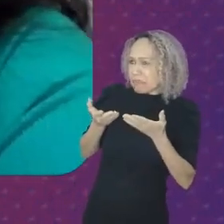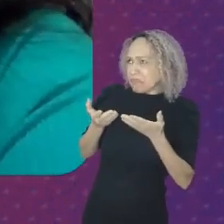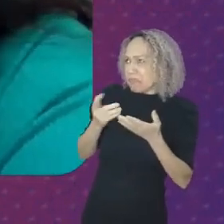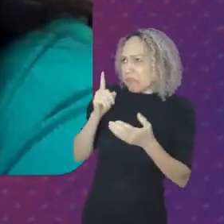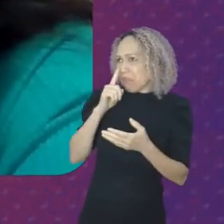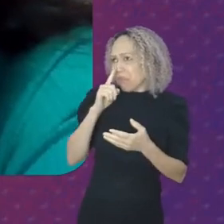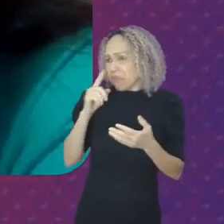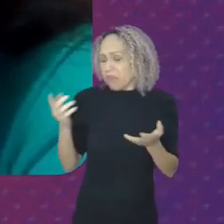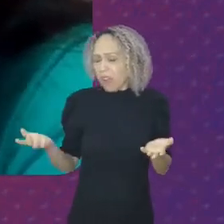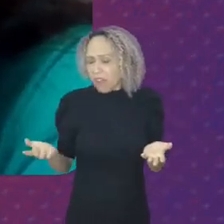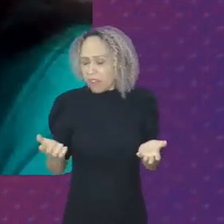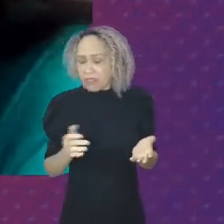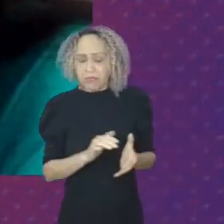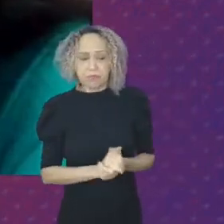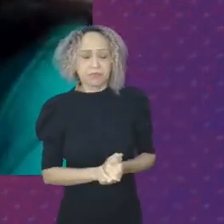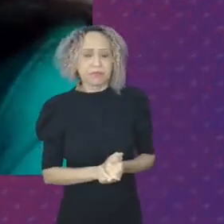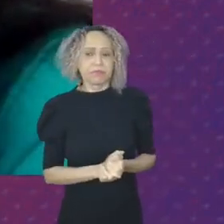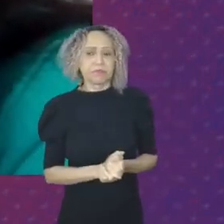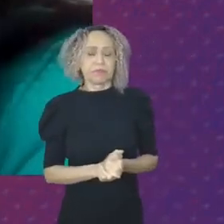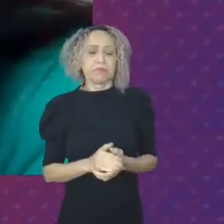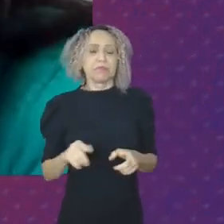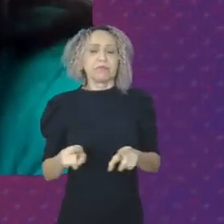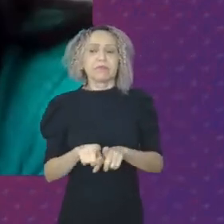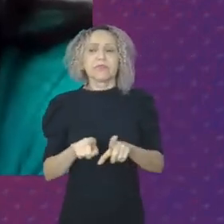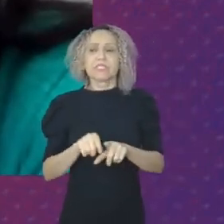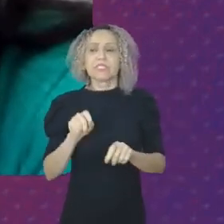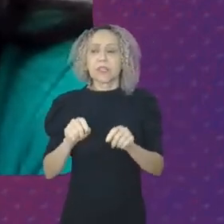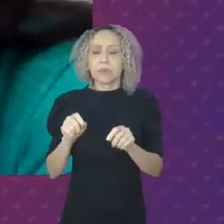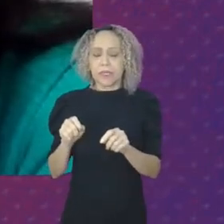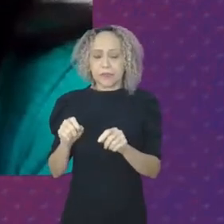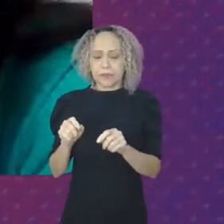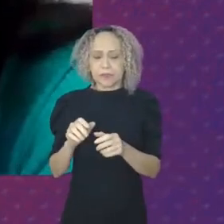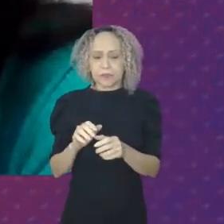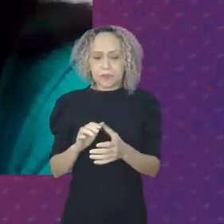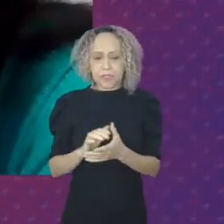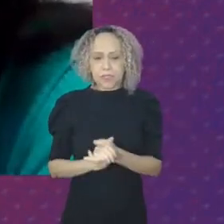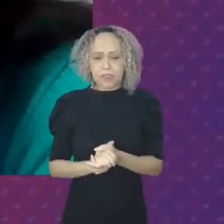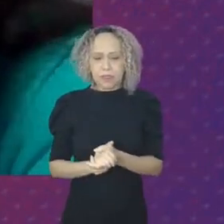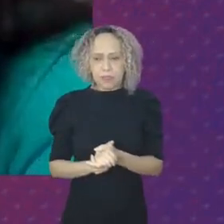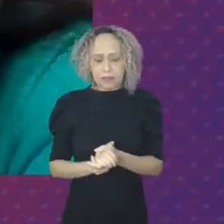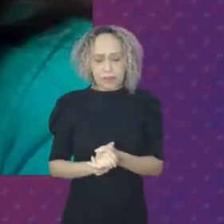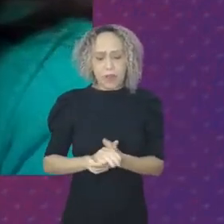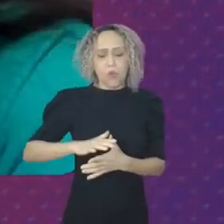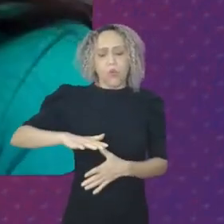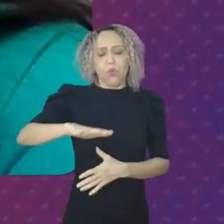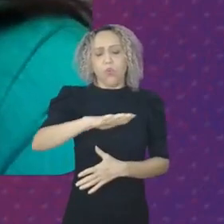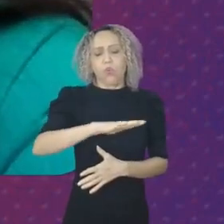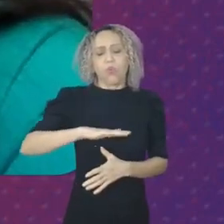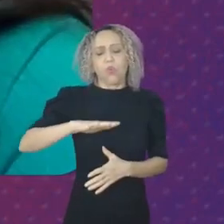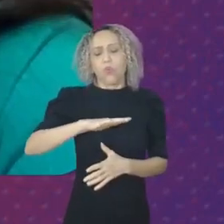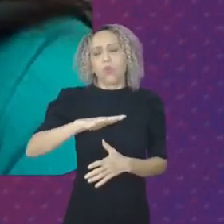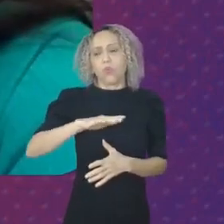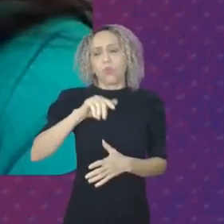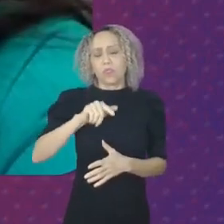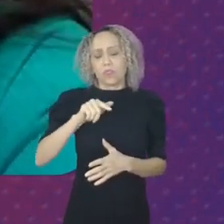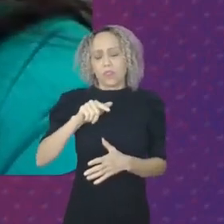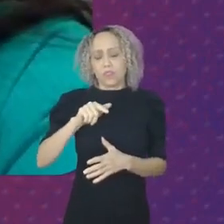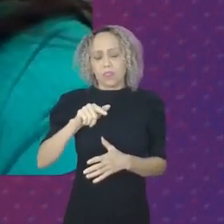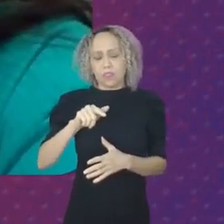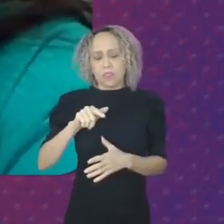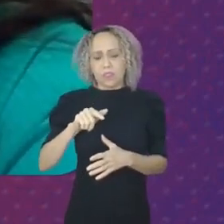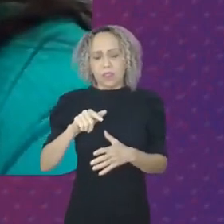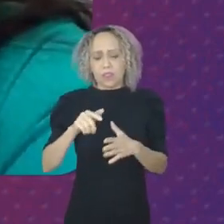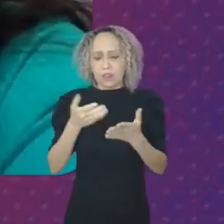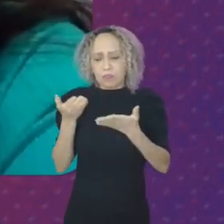uma desatualização também do banco de serviços especializados, de atendimento às mulheres, e desde que quando iniciamos, a